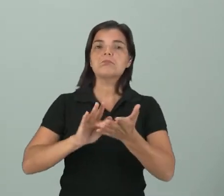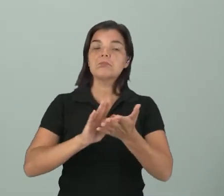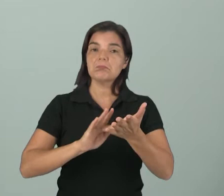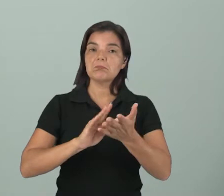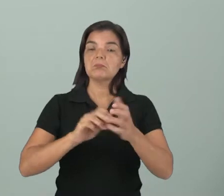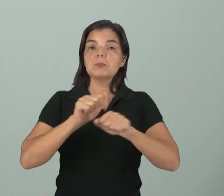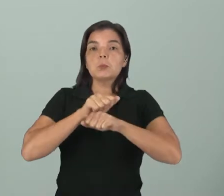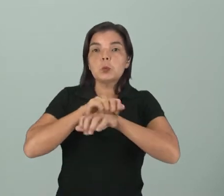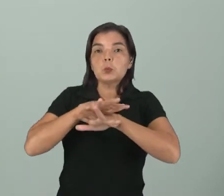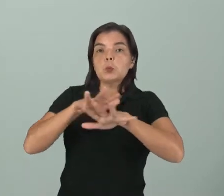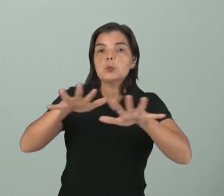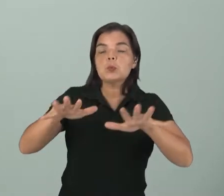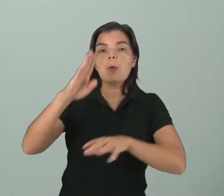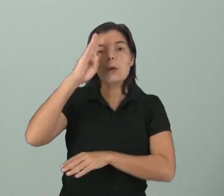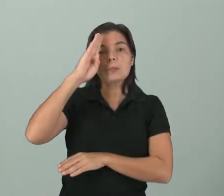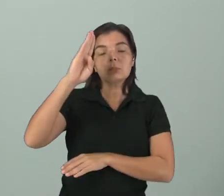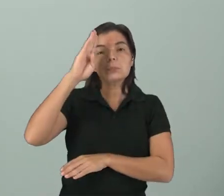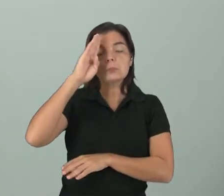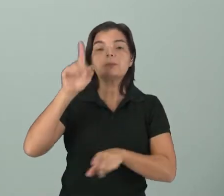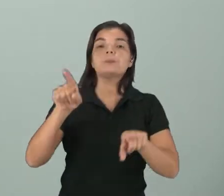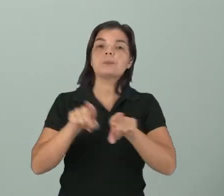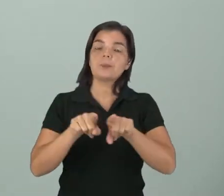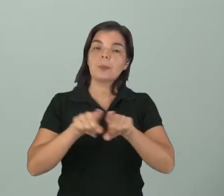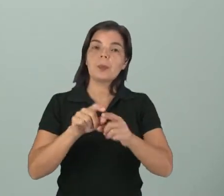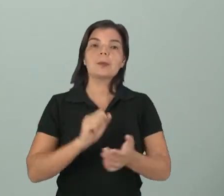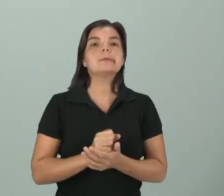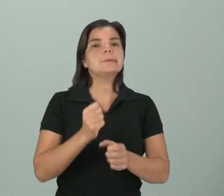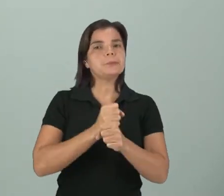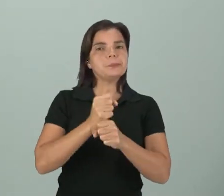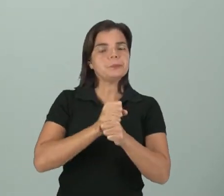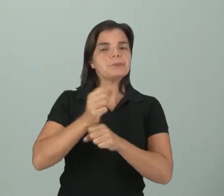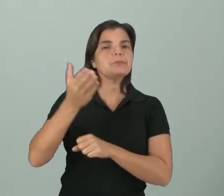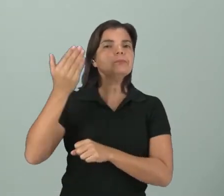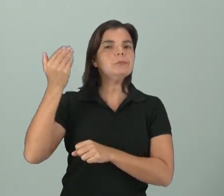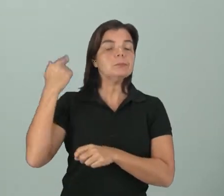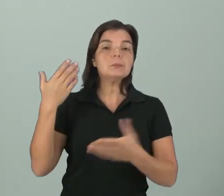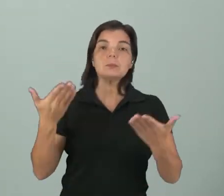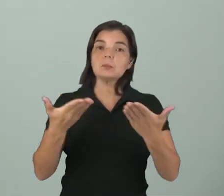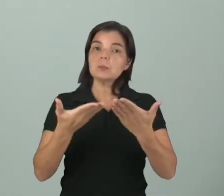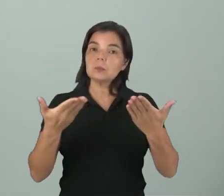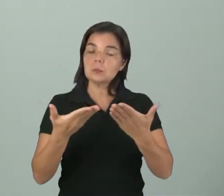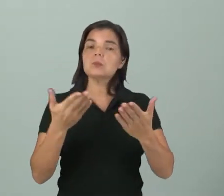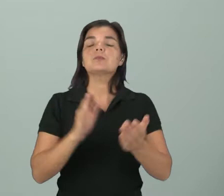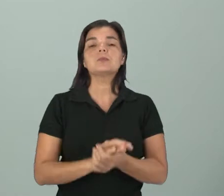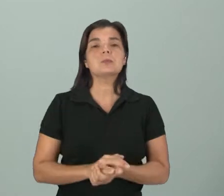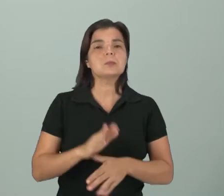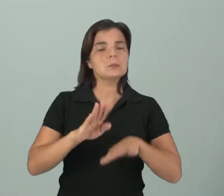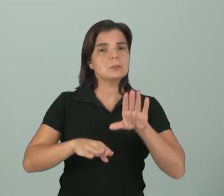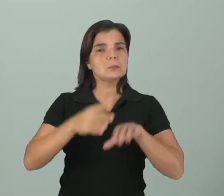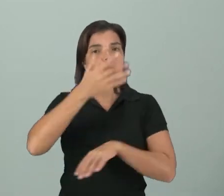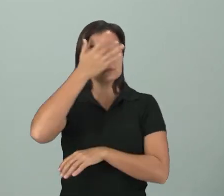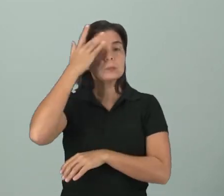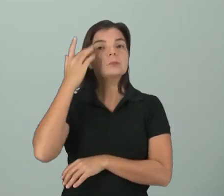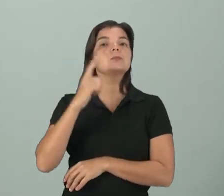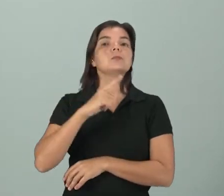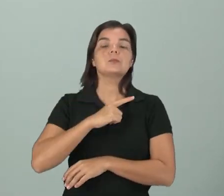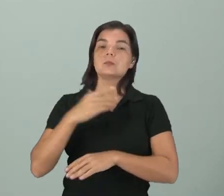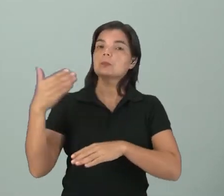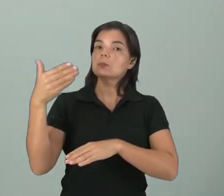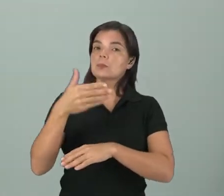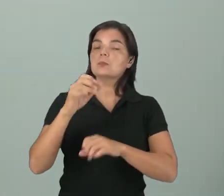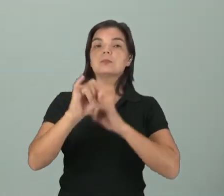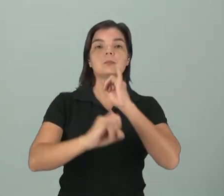se expandiu principalmente nas últimas décadas, né? Então hoje, muitas pessoas têm